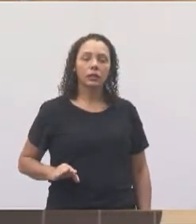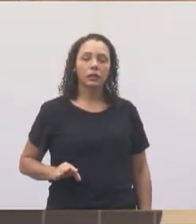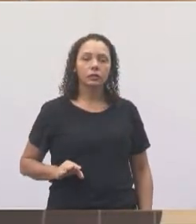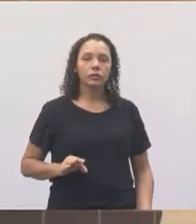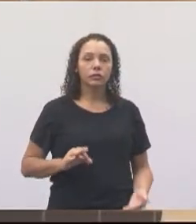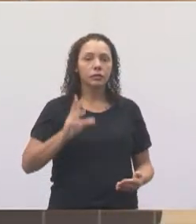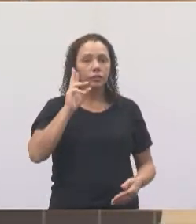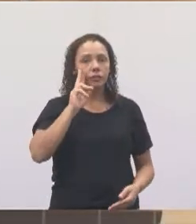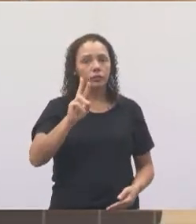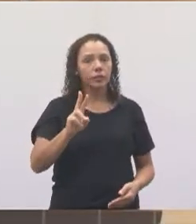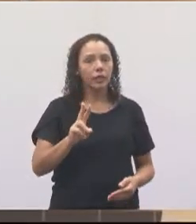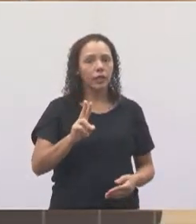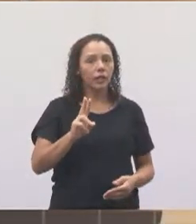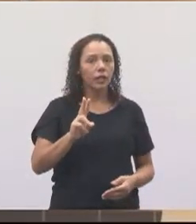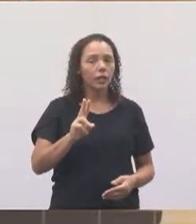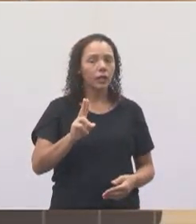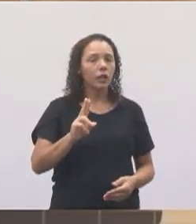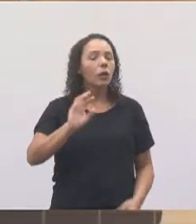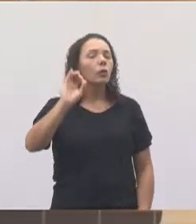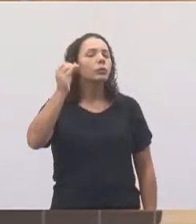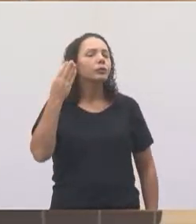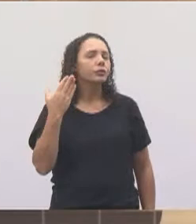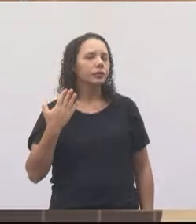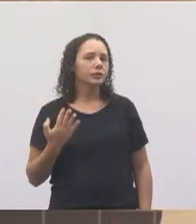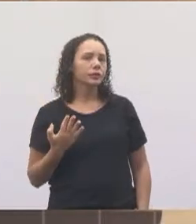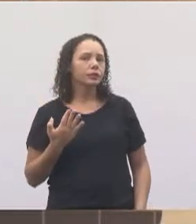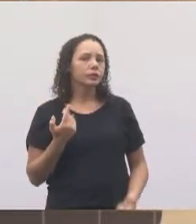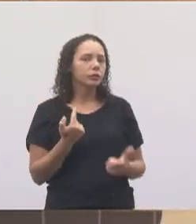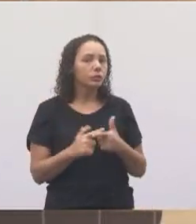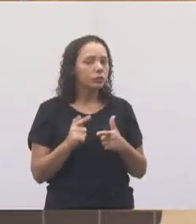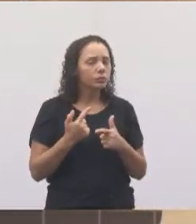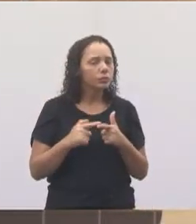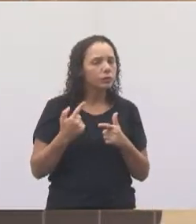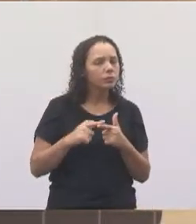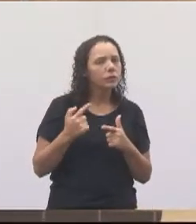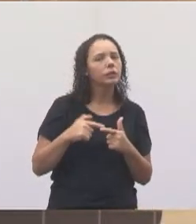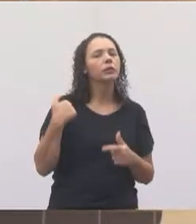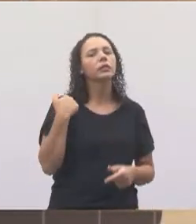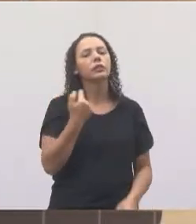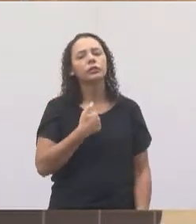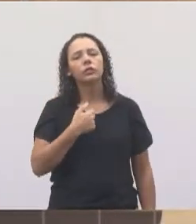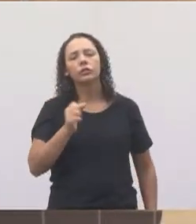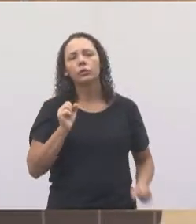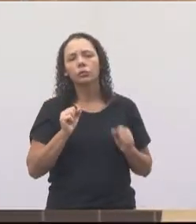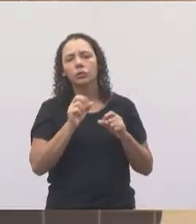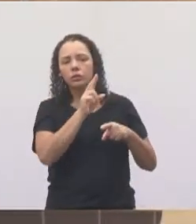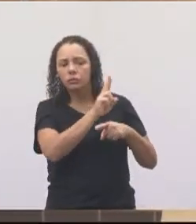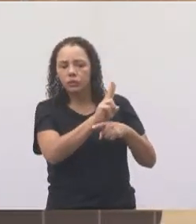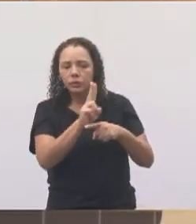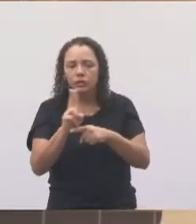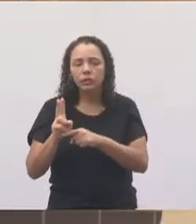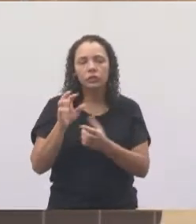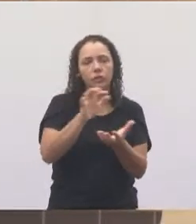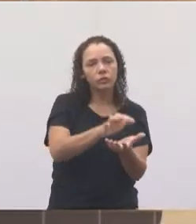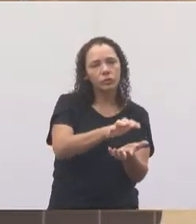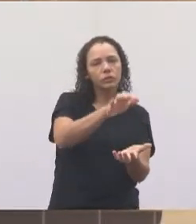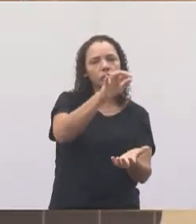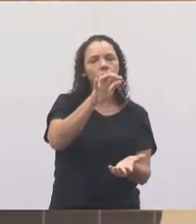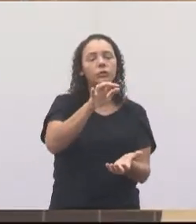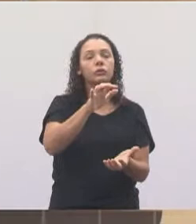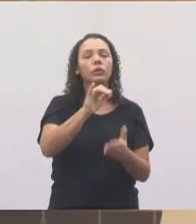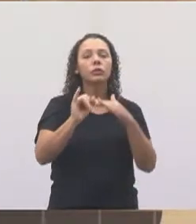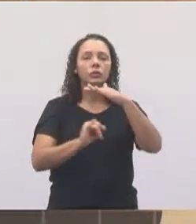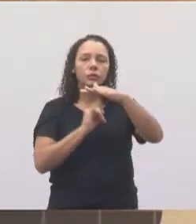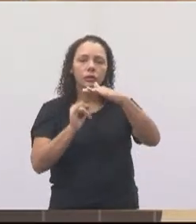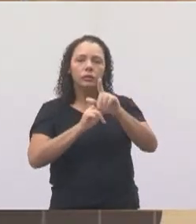qual o impacto que essa contribuição tem no cálculo atuarial, para que a gente possa proteger os nossos idosos do IPMJ, aqueles